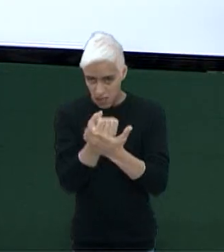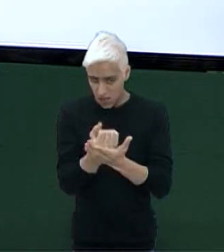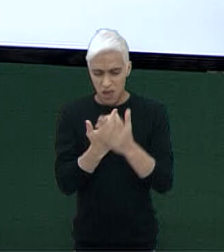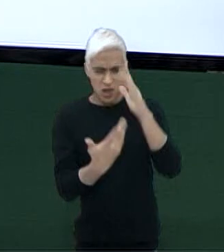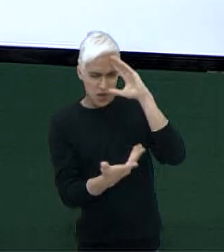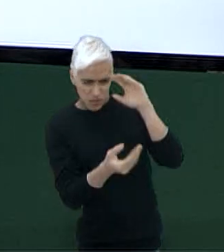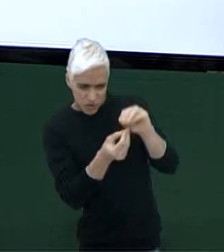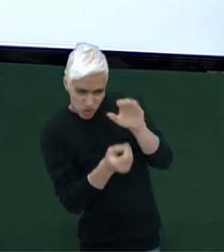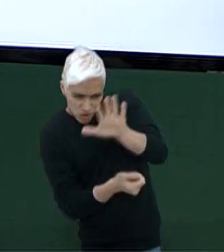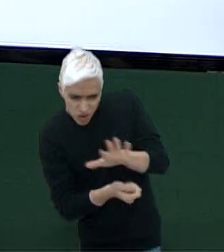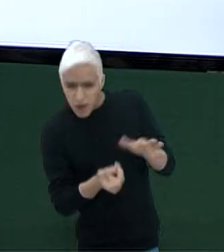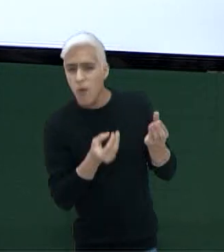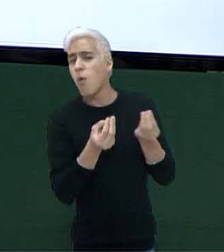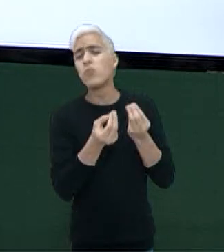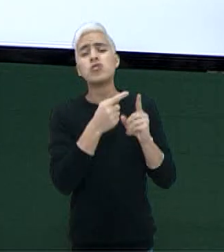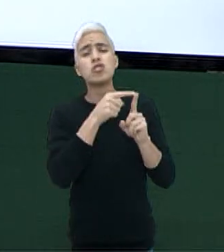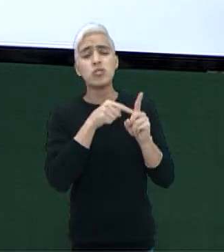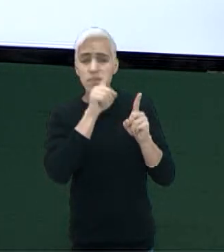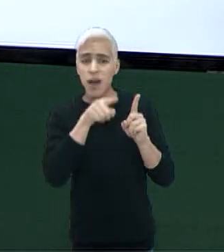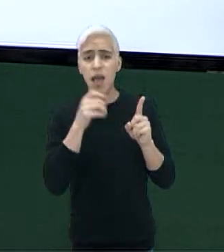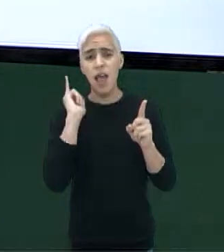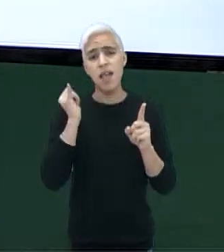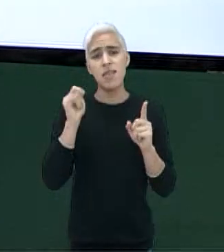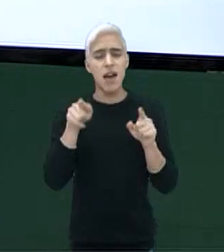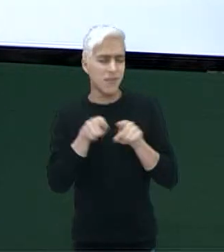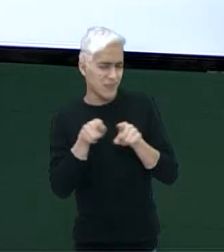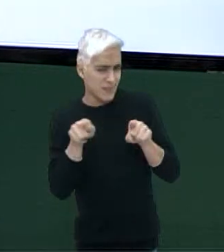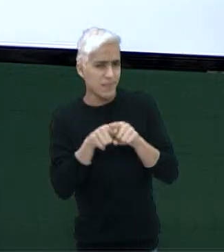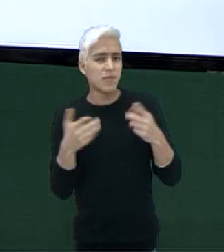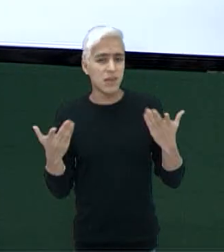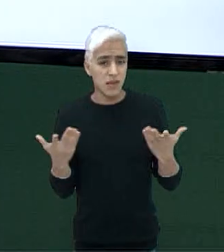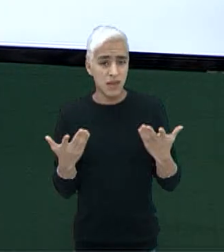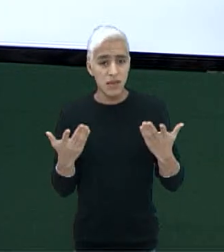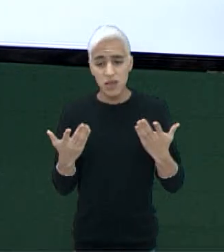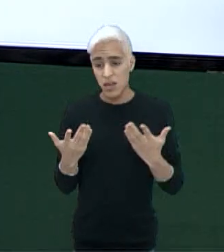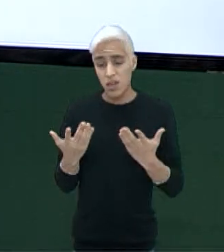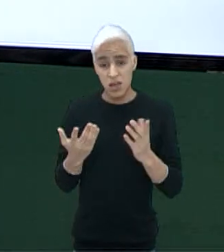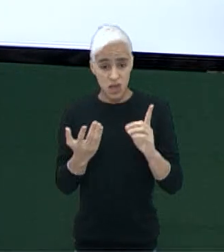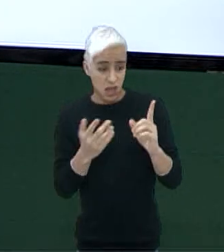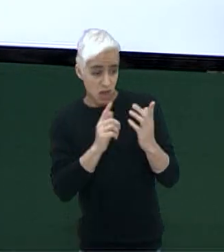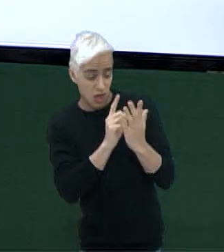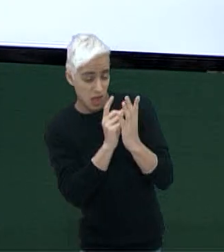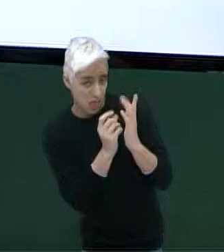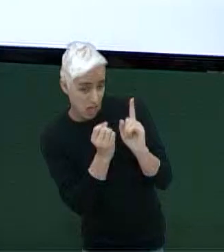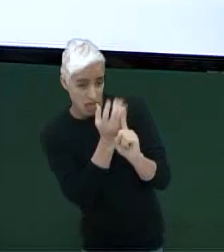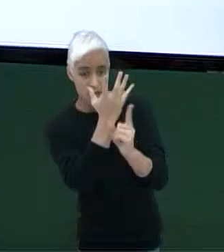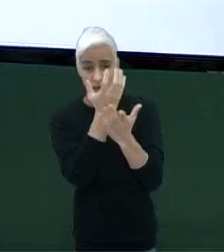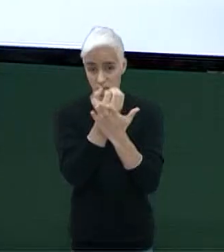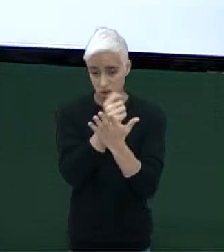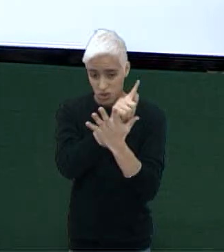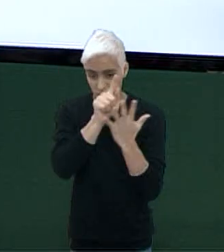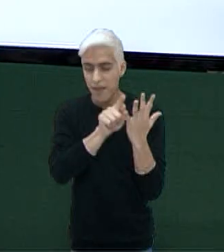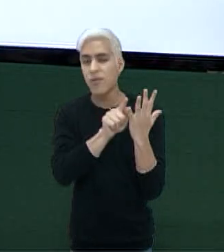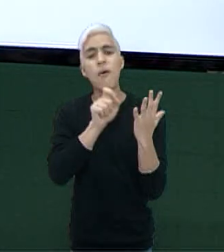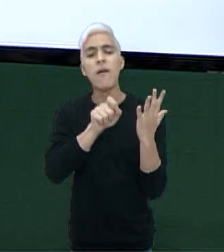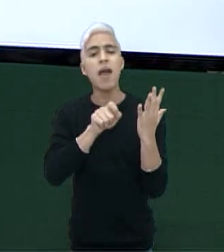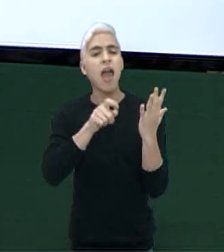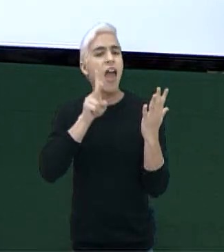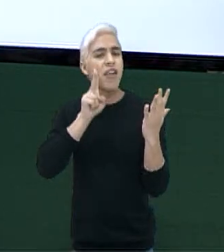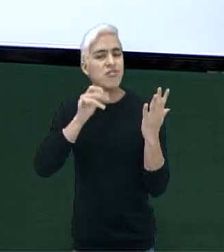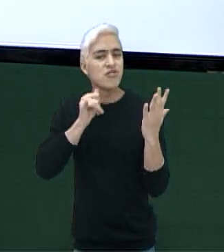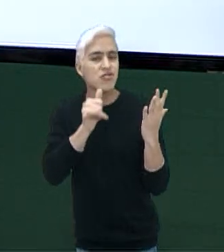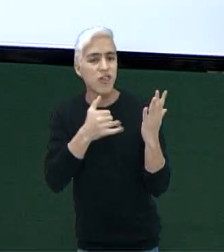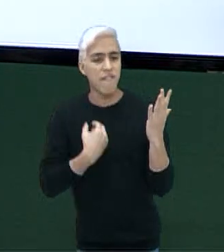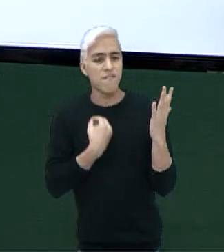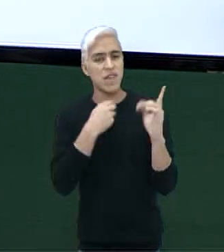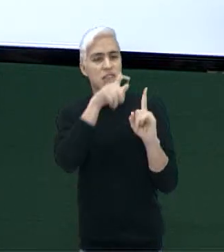entendendo a biografia como um tipo de relato. Dentro do gênero biografia, eu tenho o relato da vida de alguém,